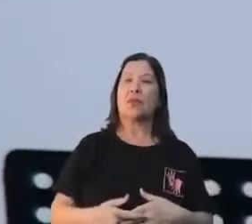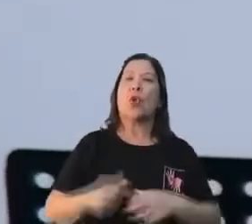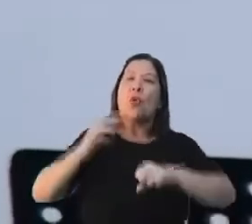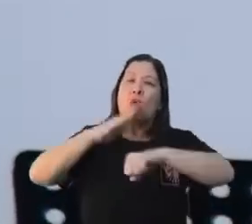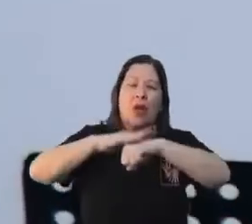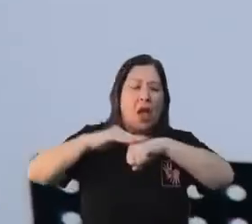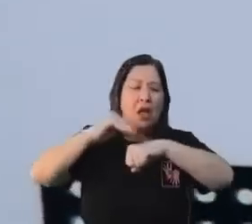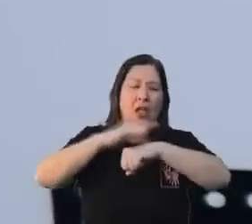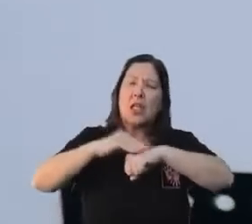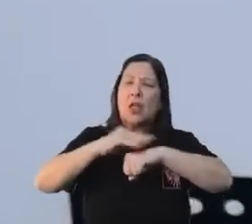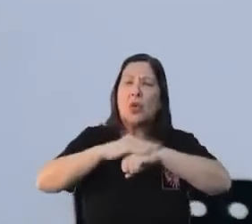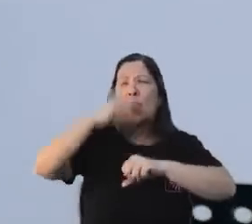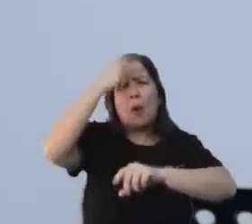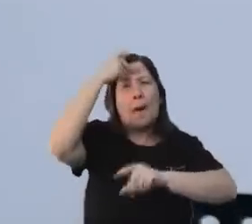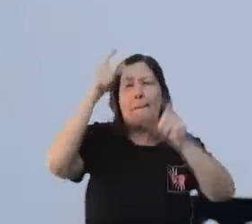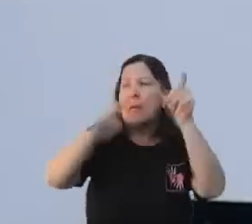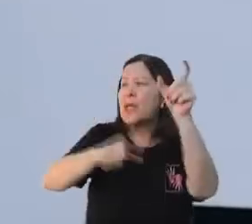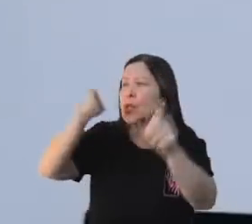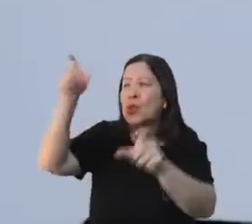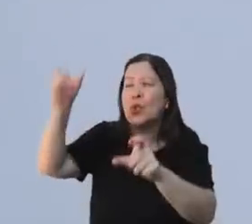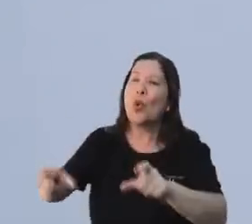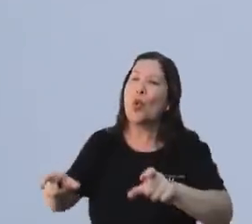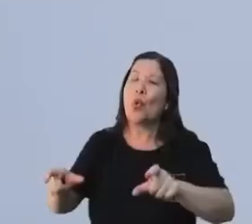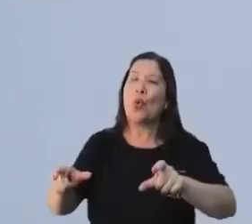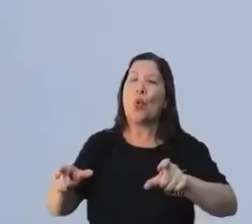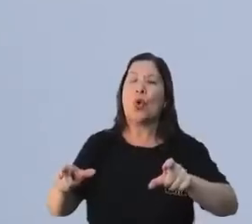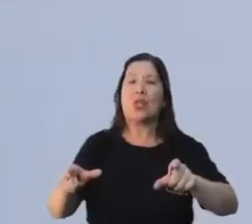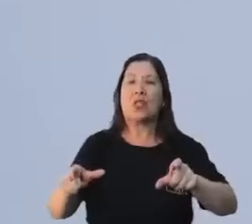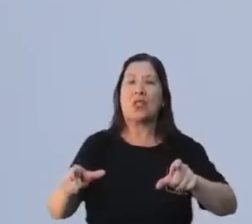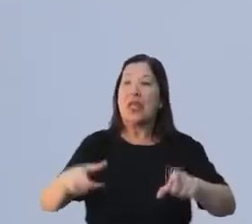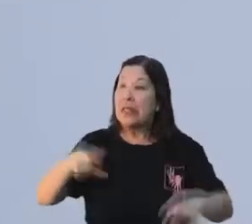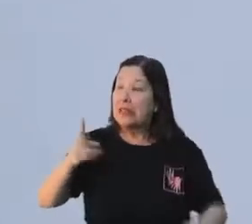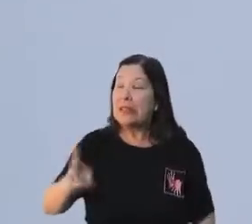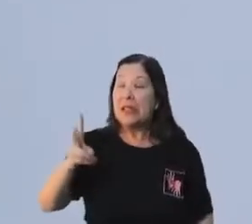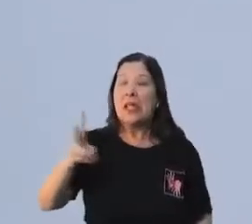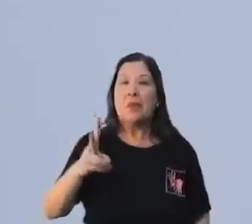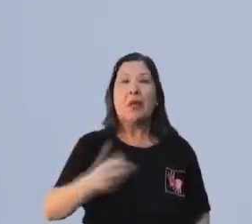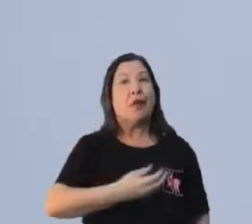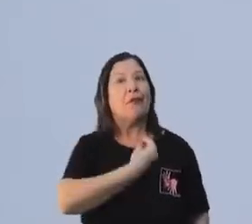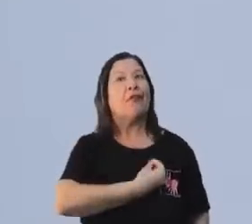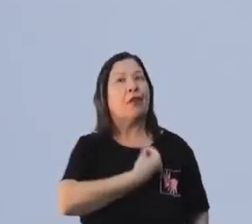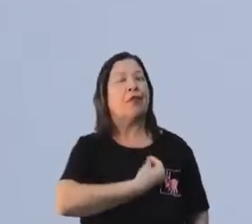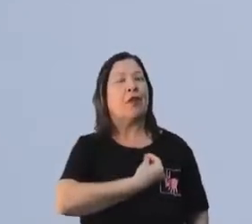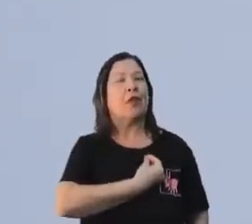Quer ver outra coisa que me choca? Defunto recebe mais flores do que vivos. Dá para entender isso?